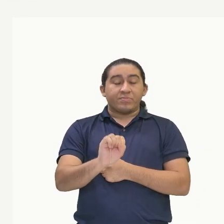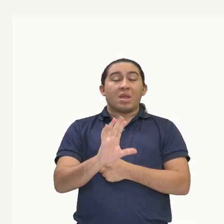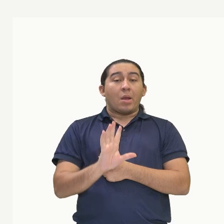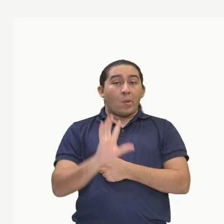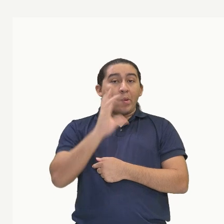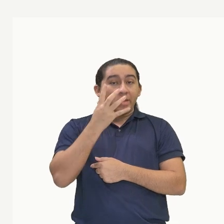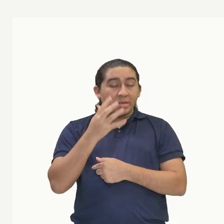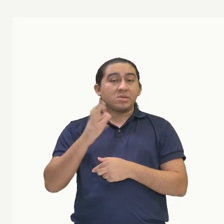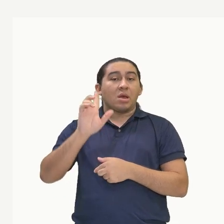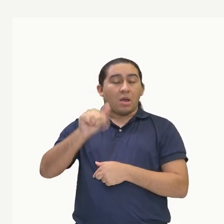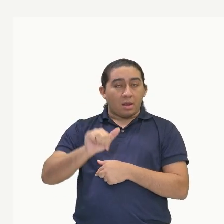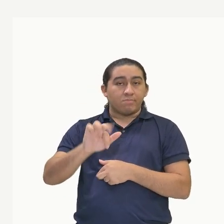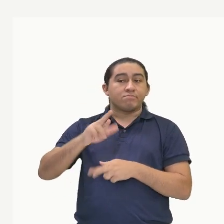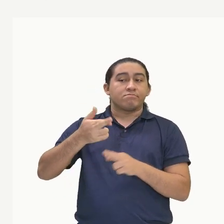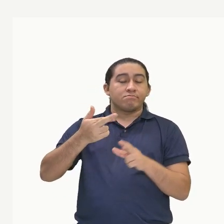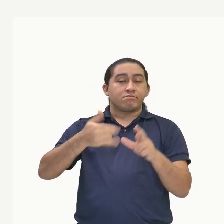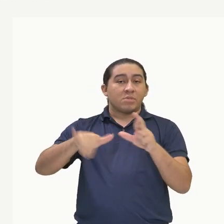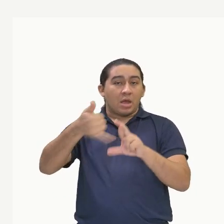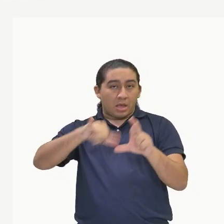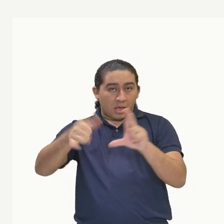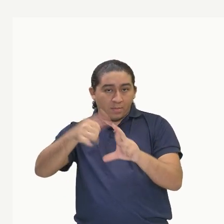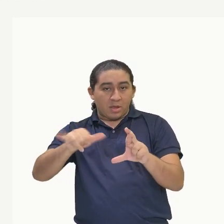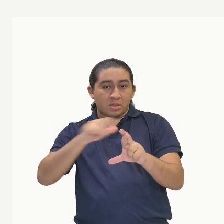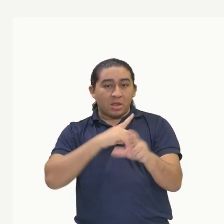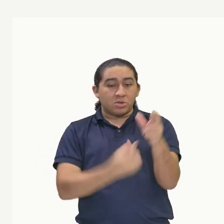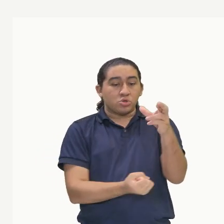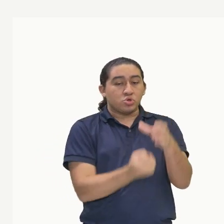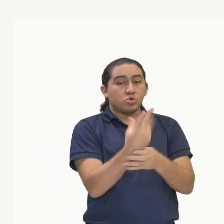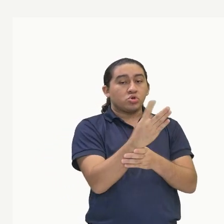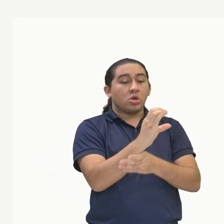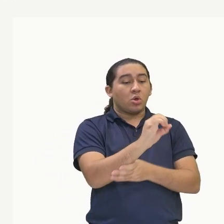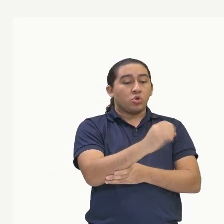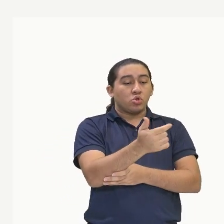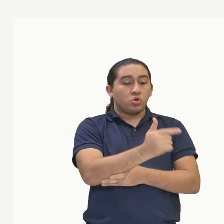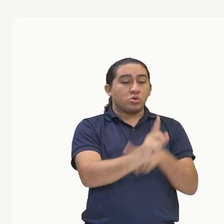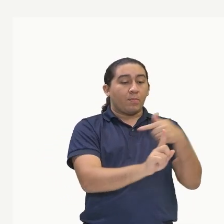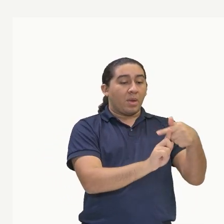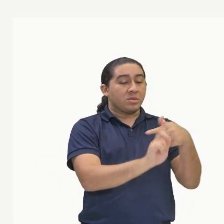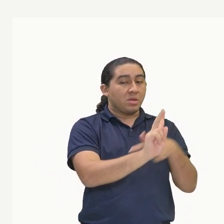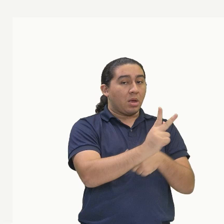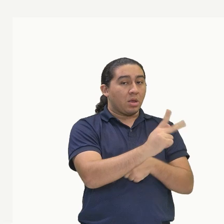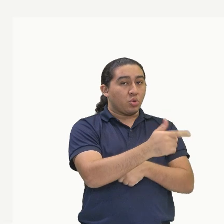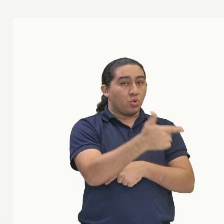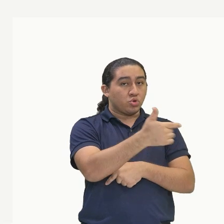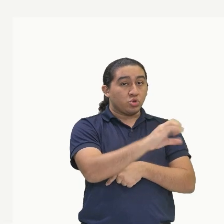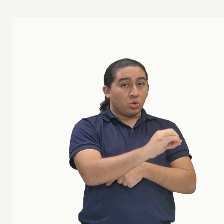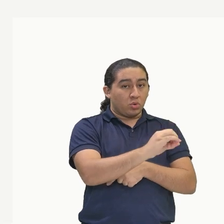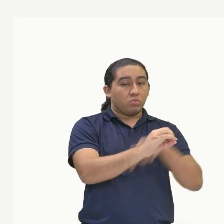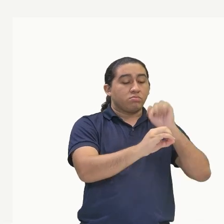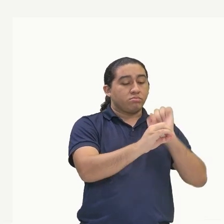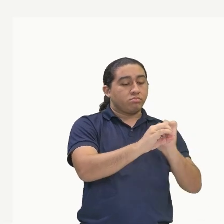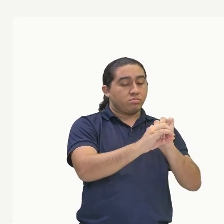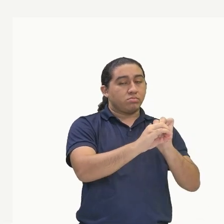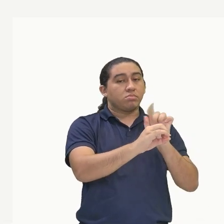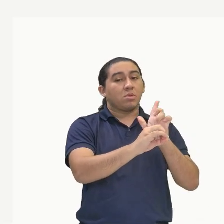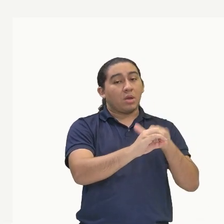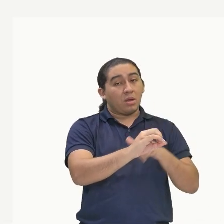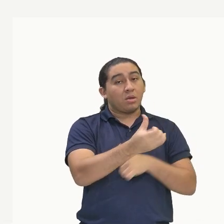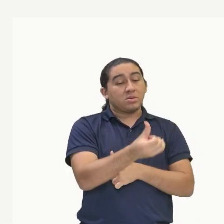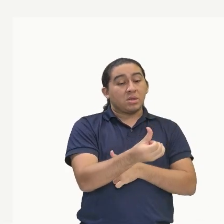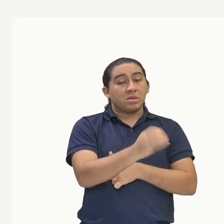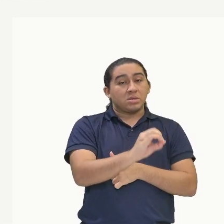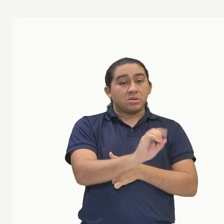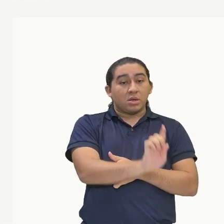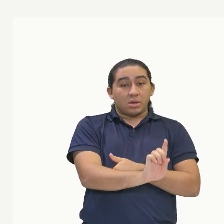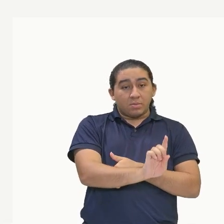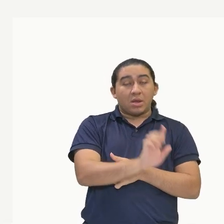reação química que vai produzir o CO2 e a água, produzindo aqui as 60